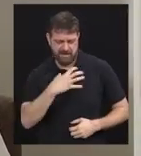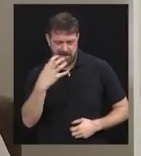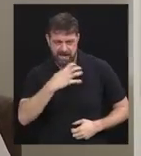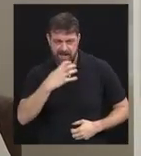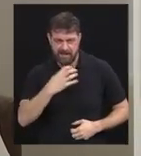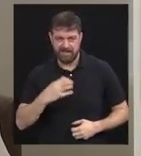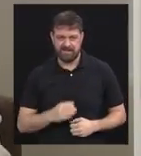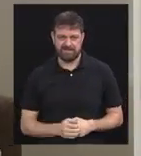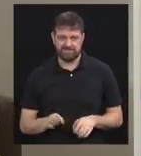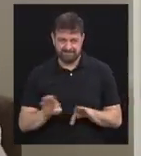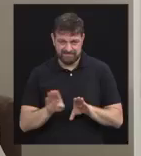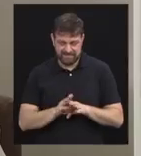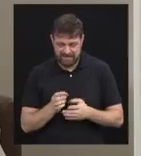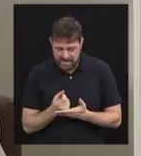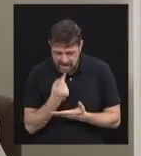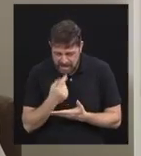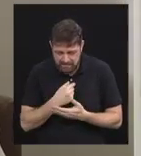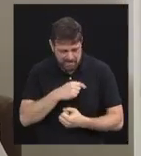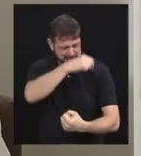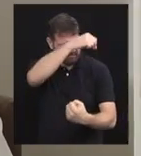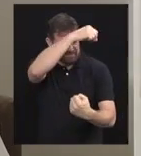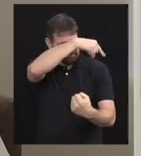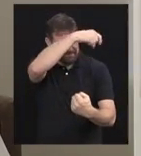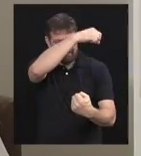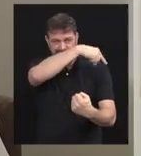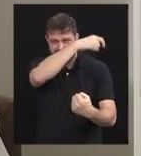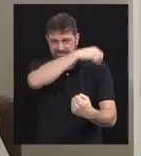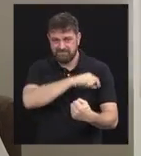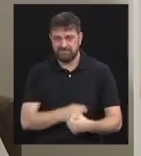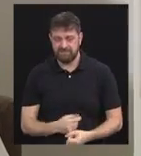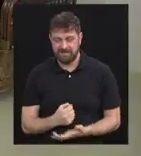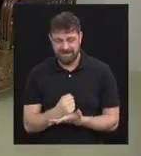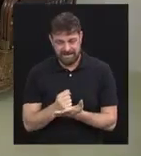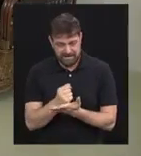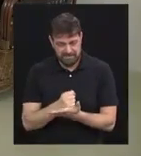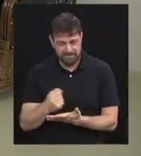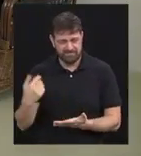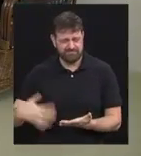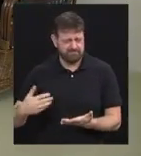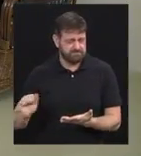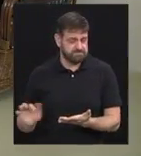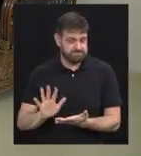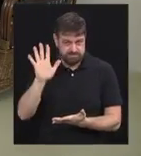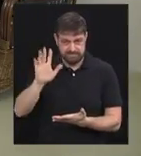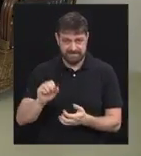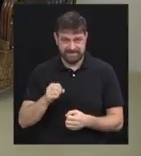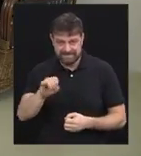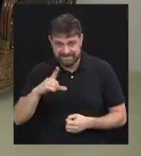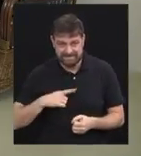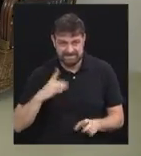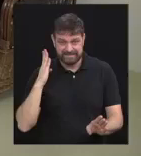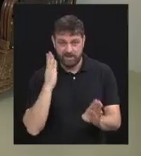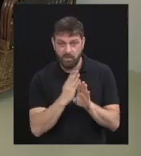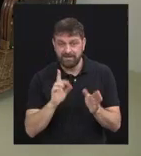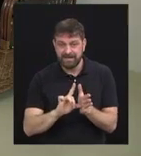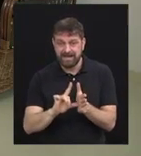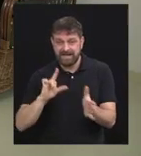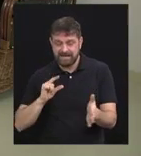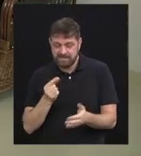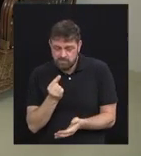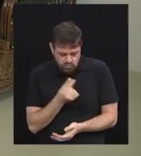radioterapia, que são tratamentos caros. Então, se nós fizéssemos o diagnóstico precoce, a gente